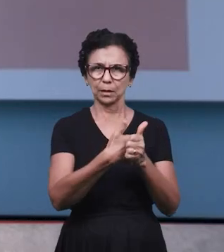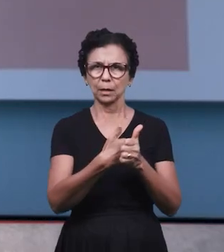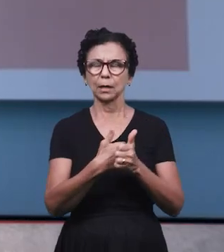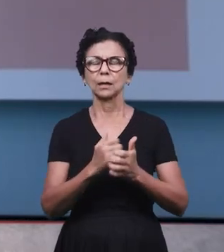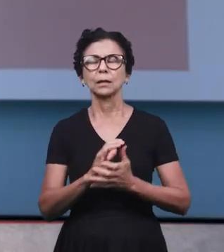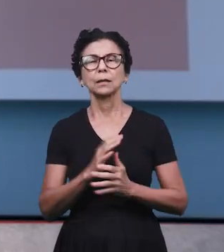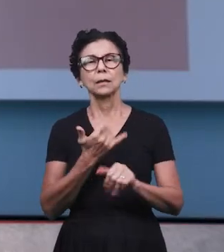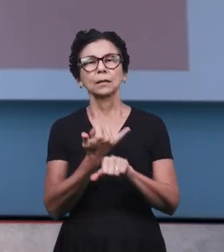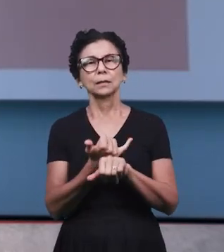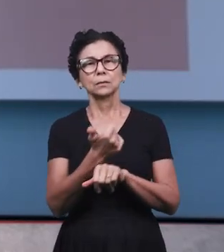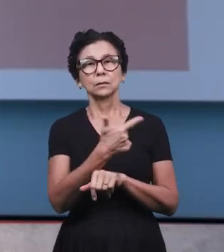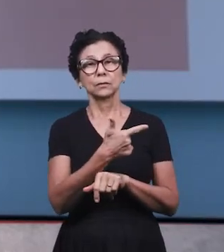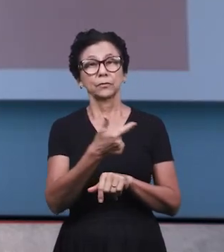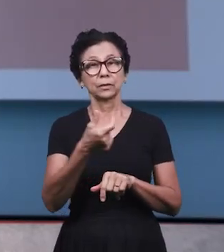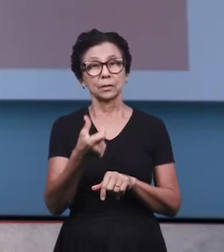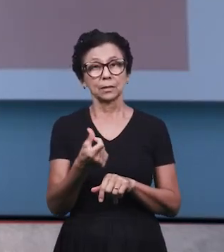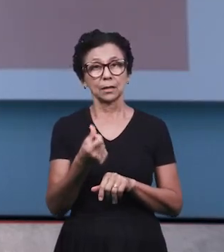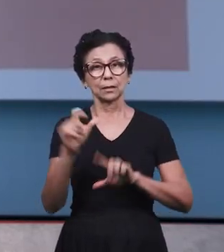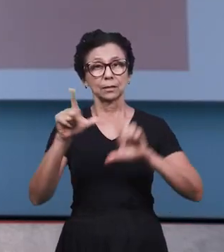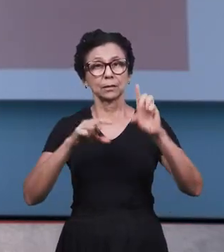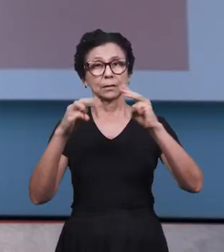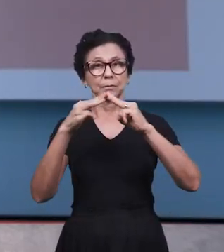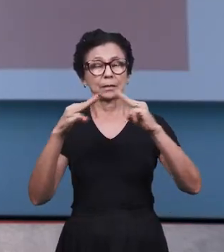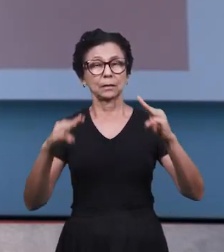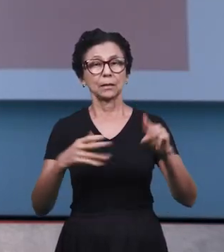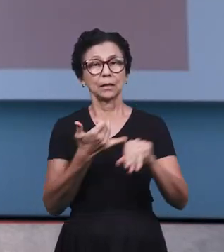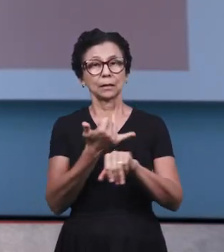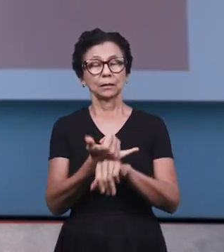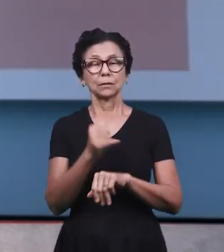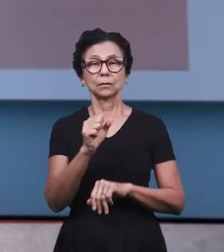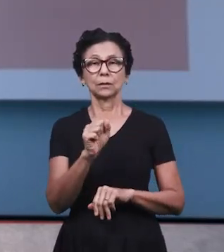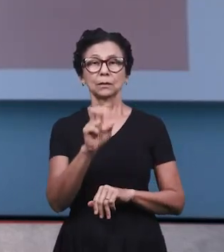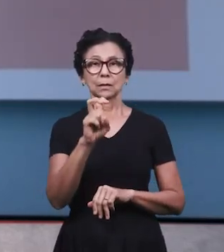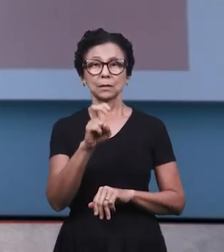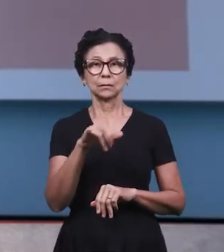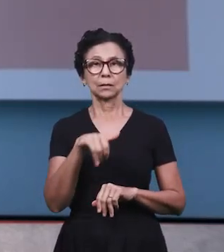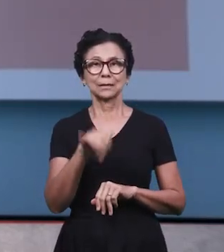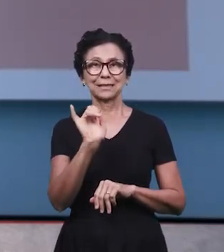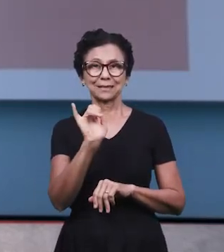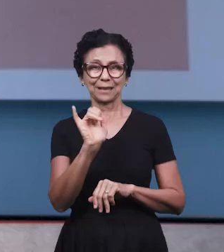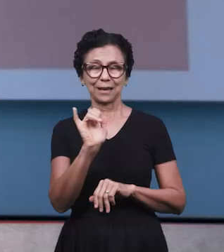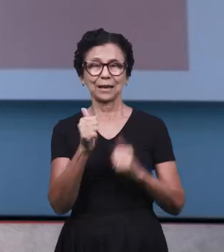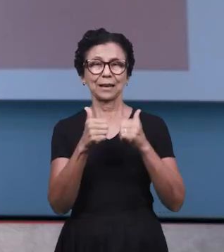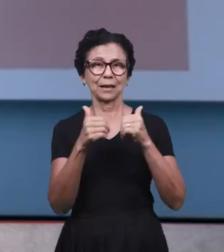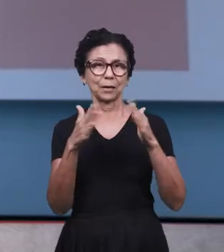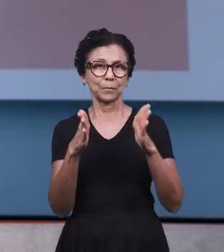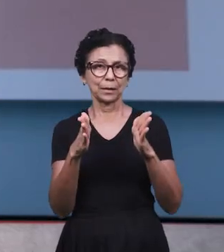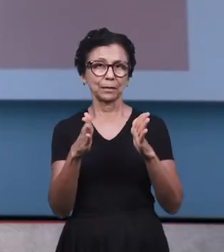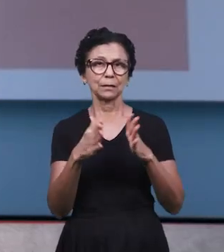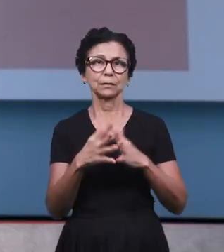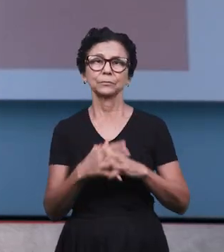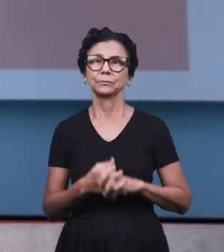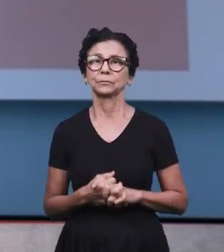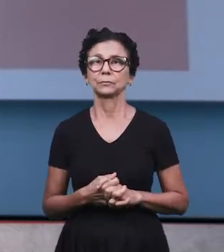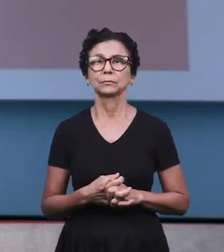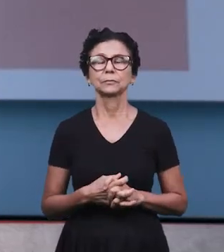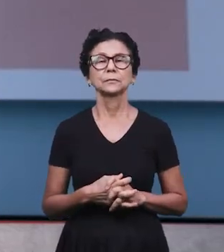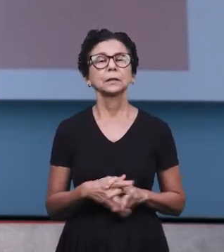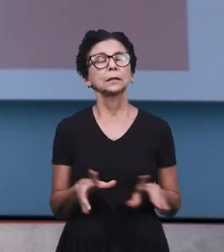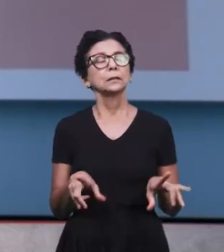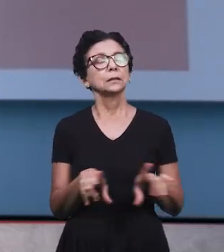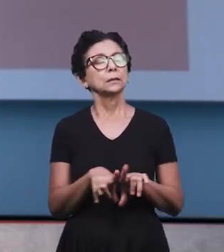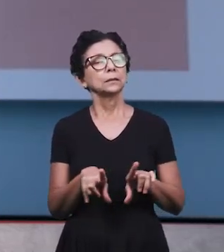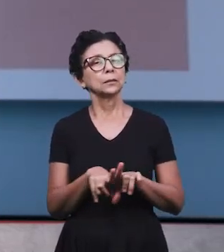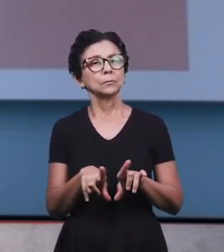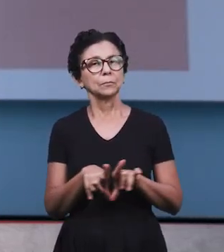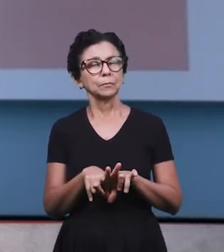canal 126 da TV Manaim, no canal 85 da Sky, Nova Parabólica, além também de